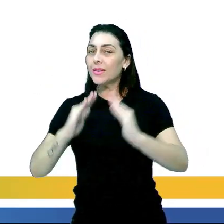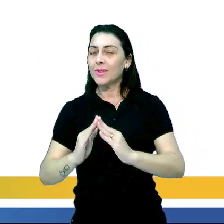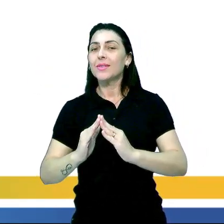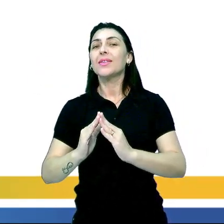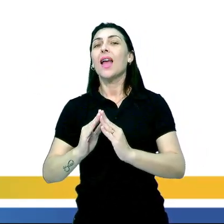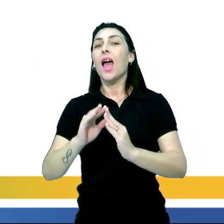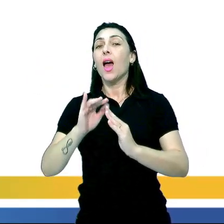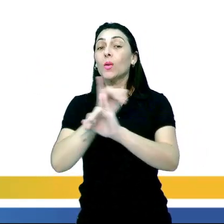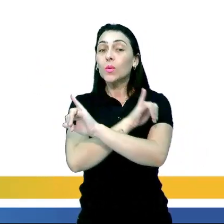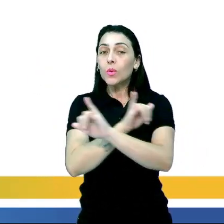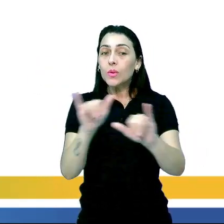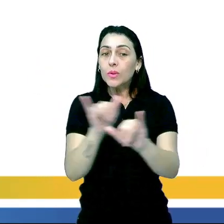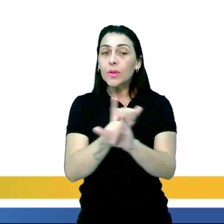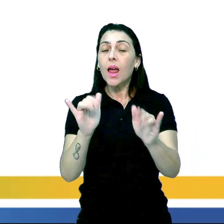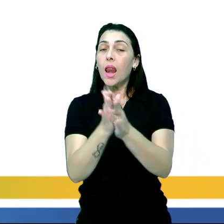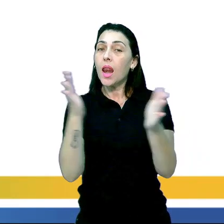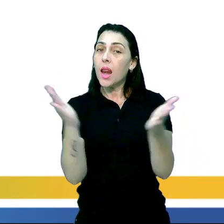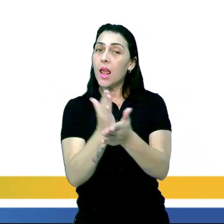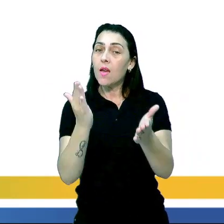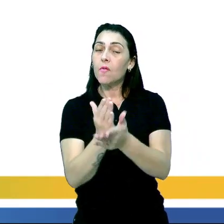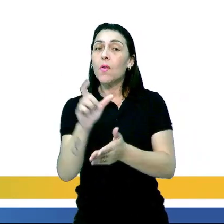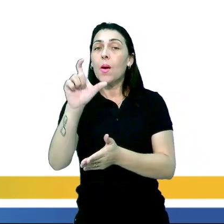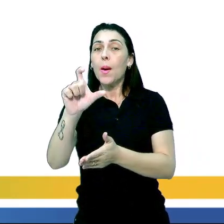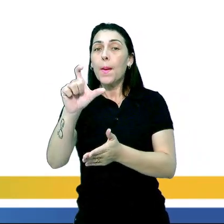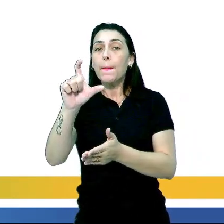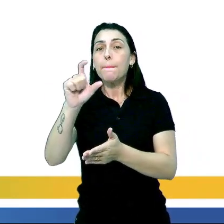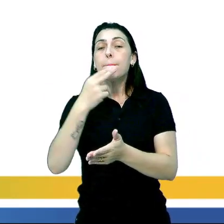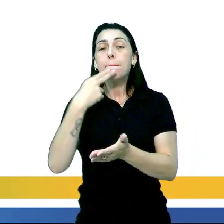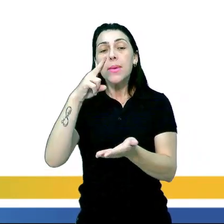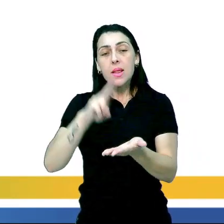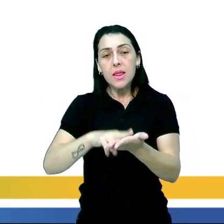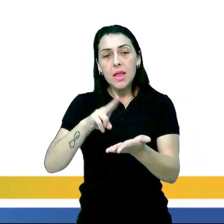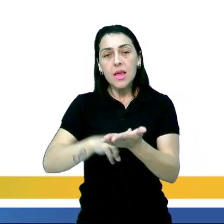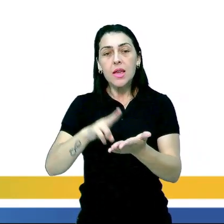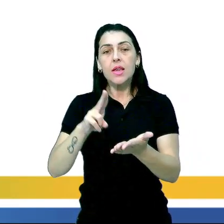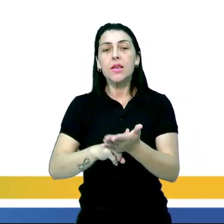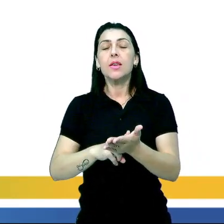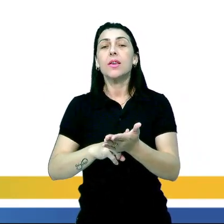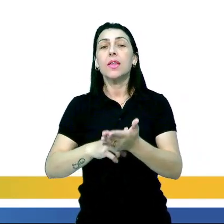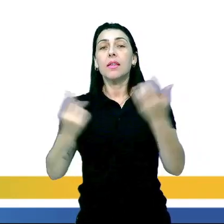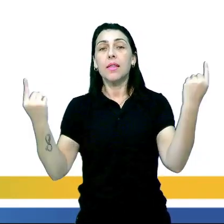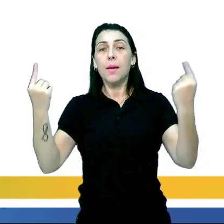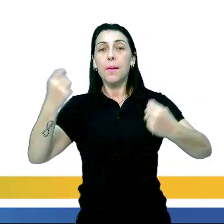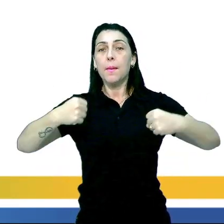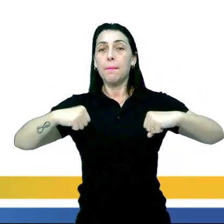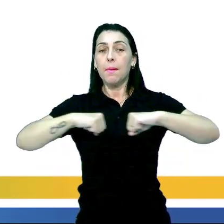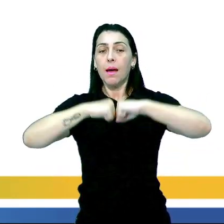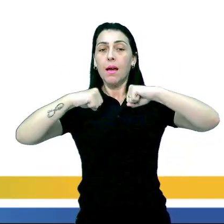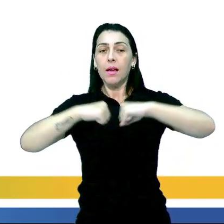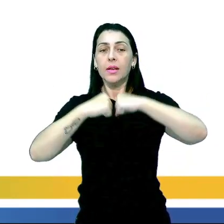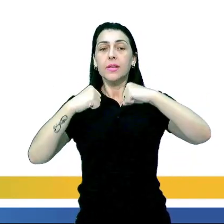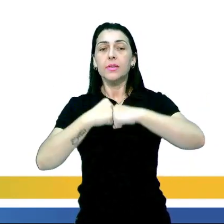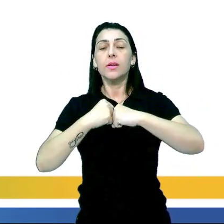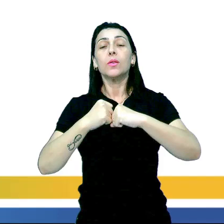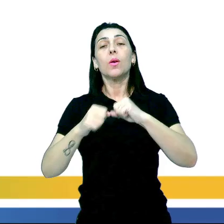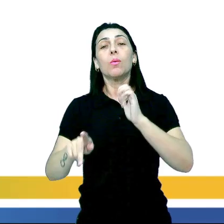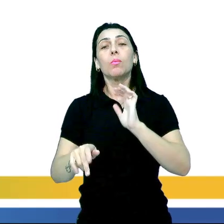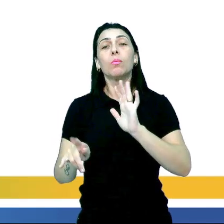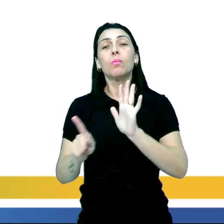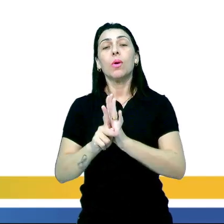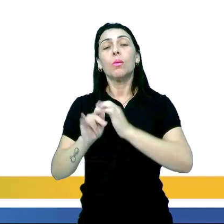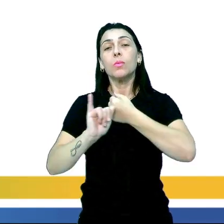vizinha, notícias, livros, bilhetes, os debates, os